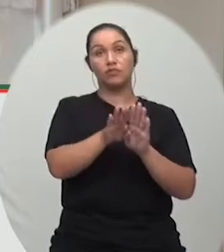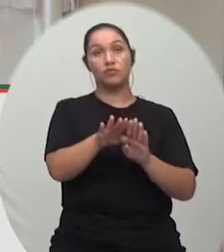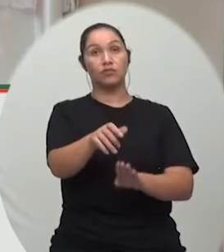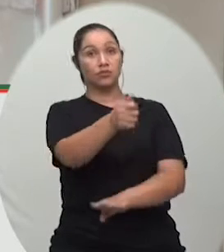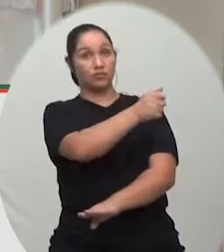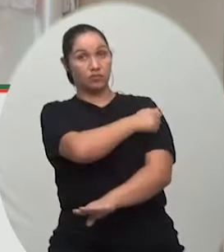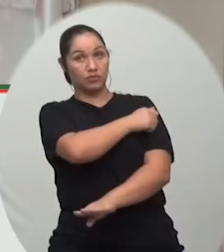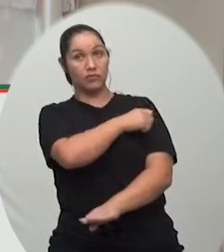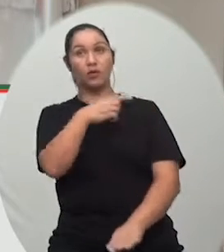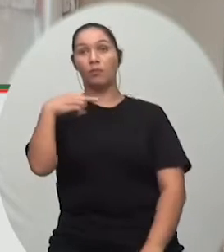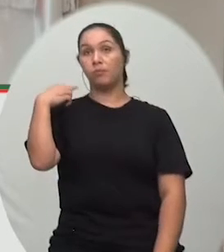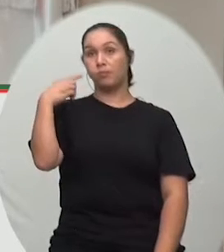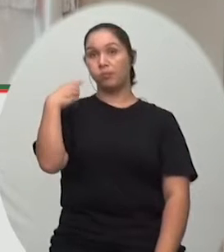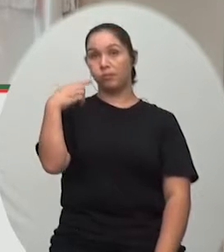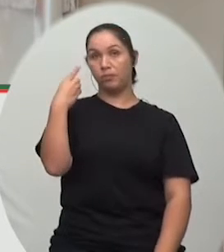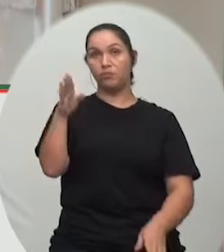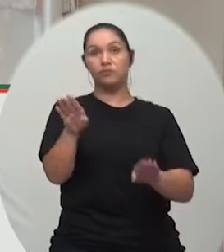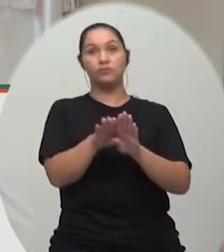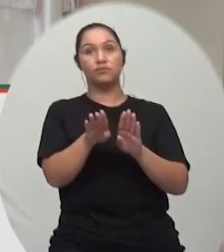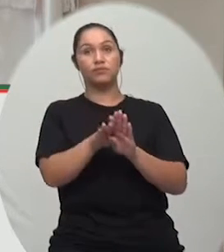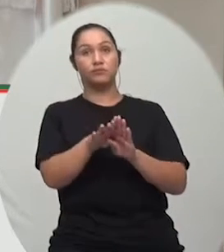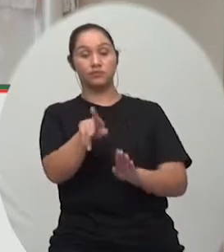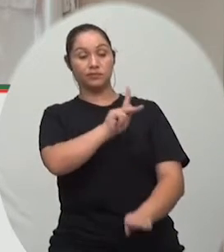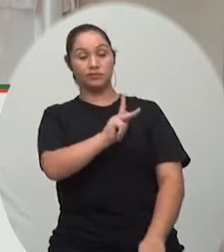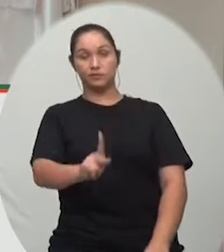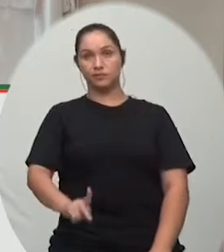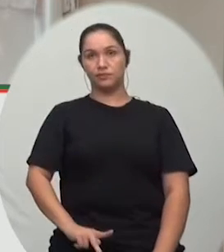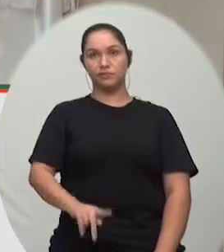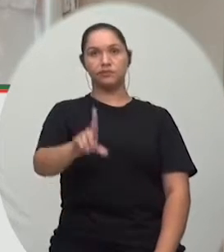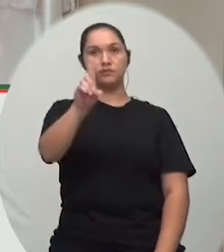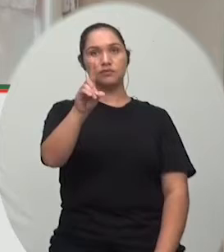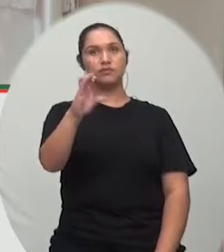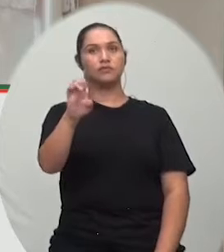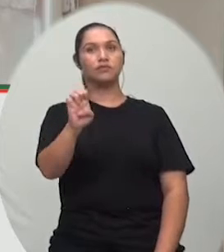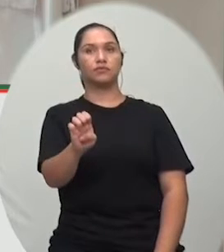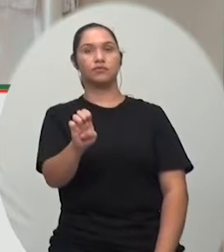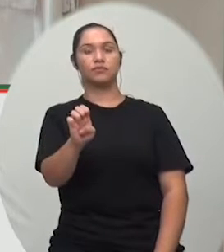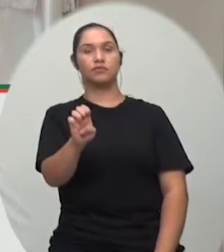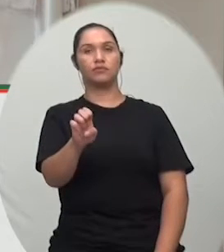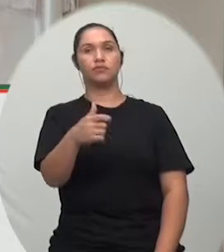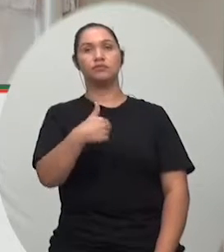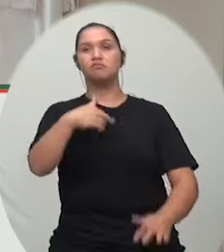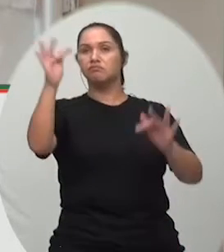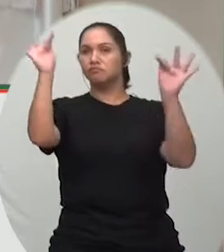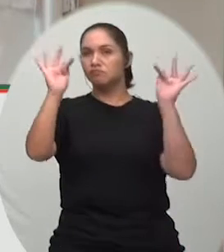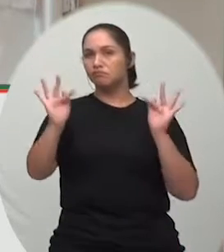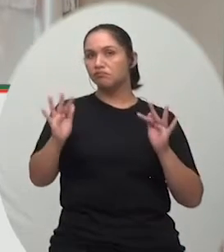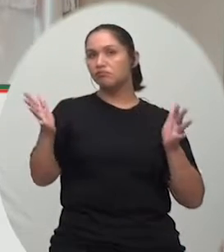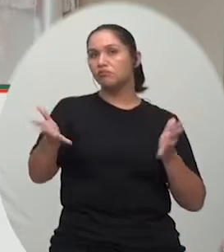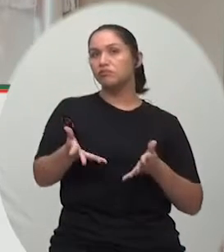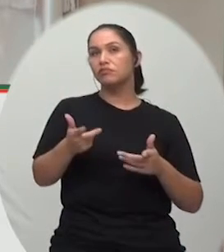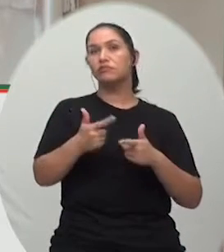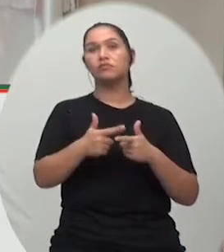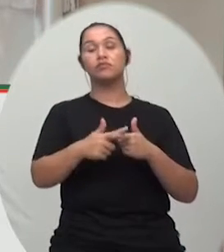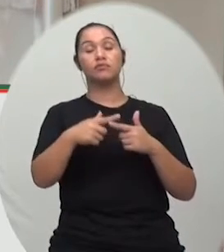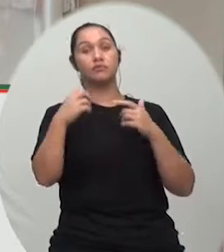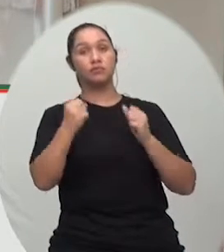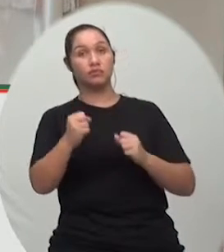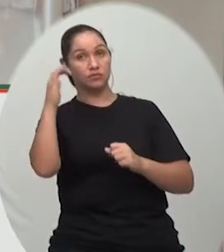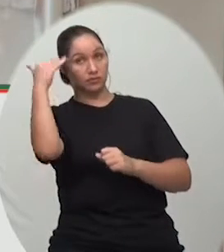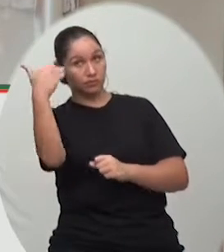direito, também o presidente do DCE, Alexandre. Eu fico muito feliz hoje em estar